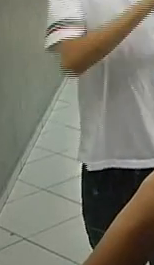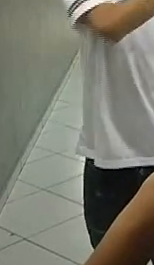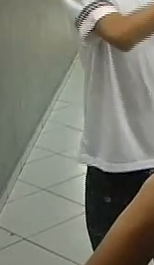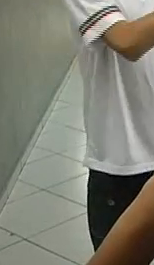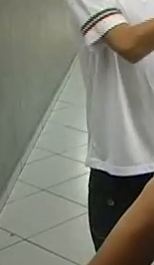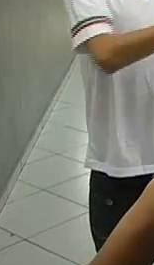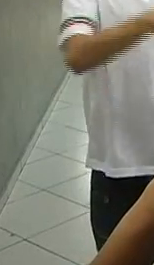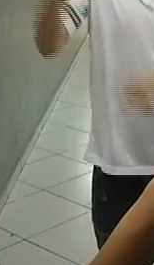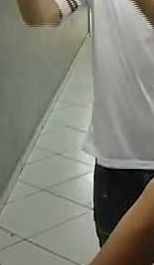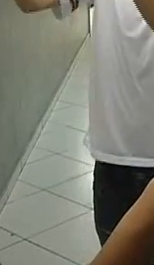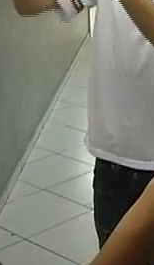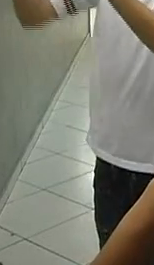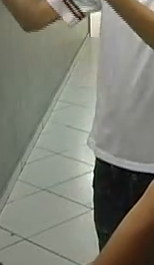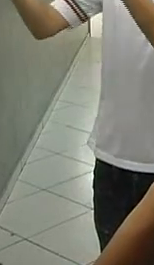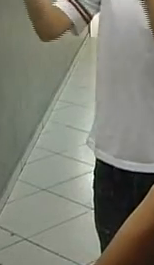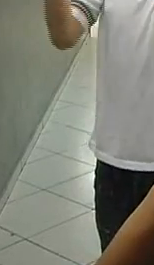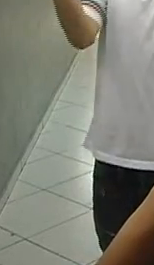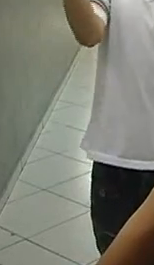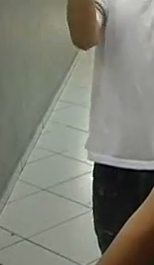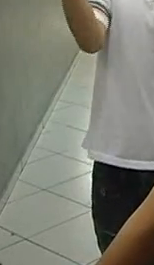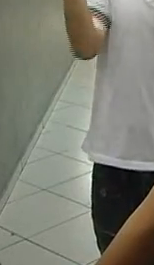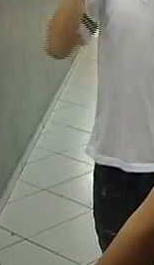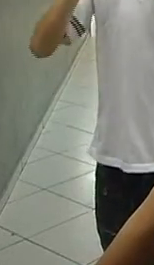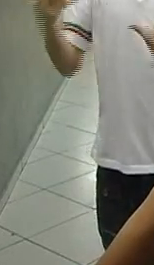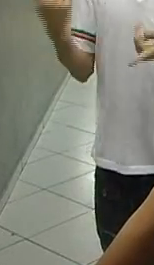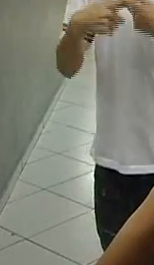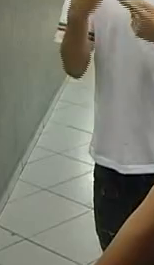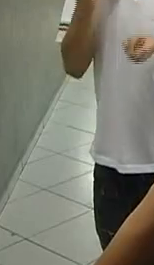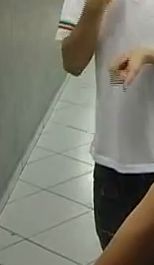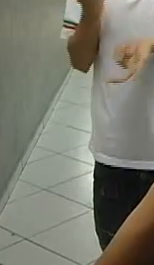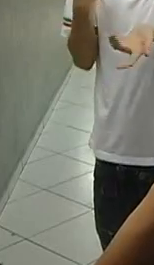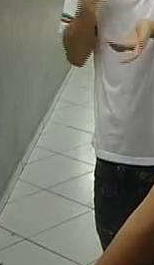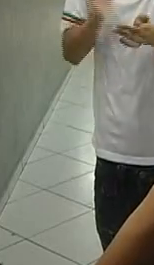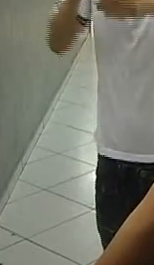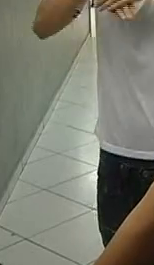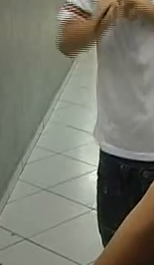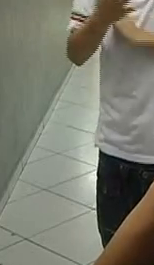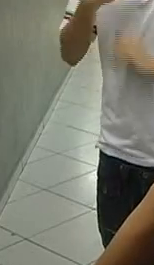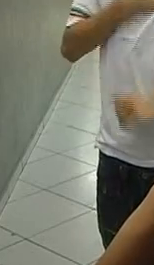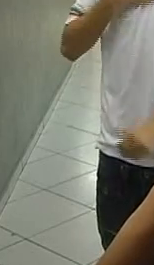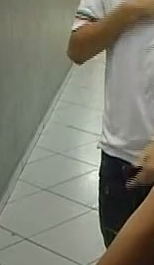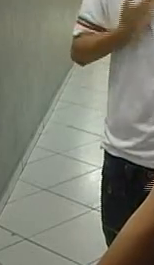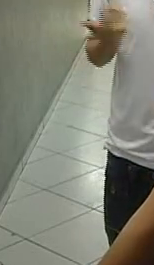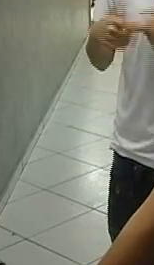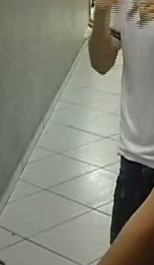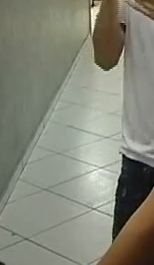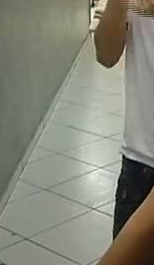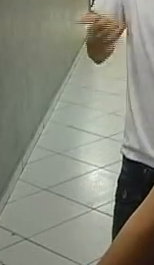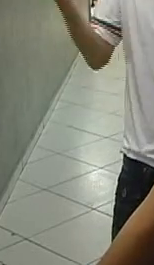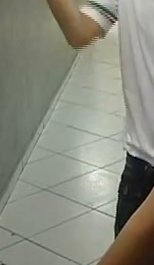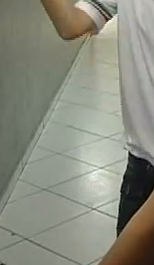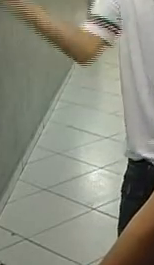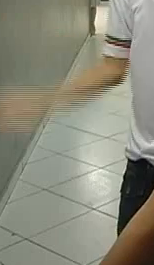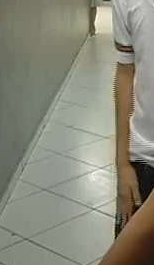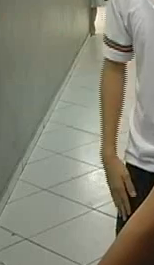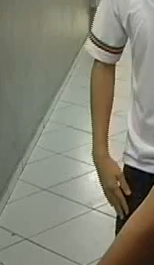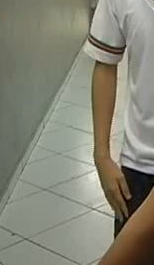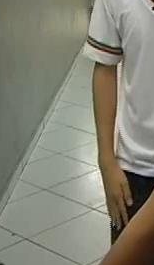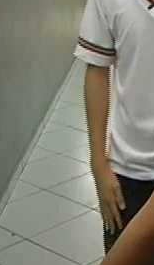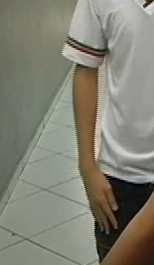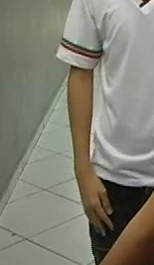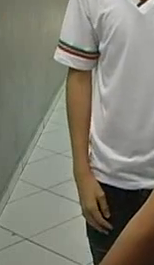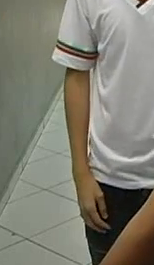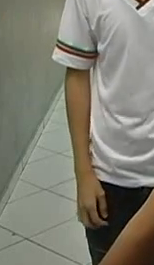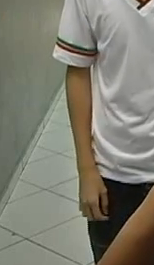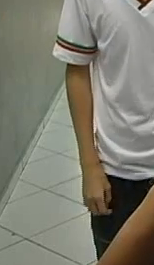aqui não é diferente. A gente tem um intérprete e professor, são 2 pessoas na sala de aula. Mas eu acho que eu acostumei com facilidade, não tive problema, mas parece